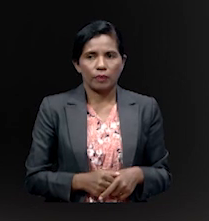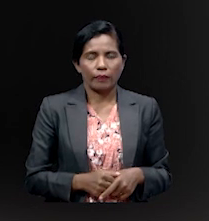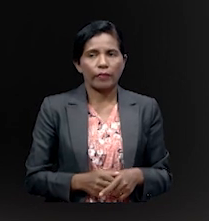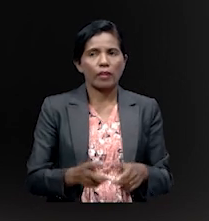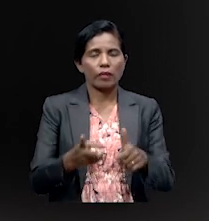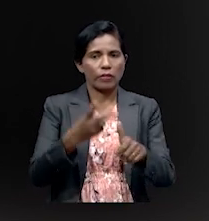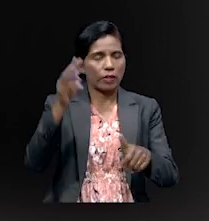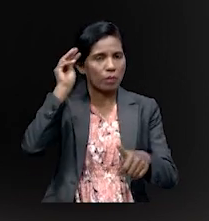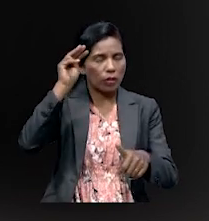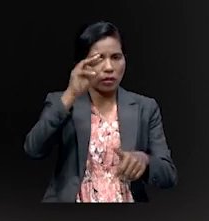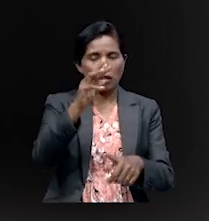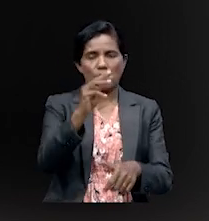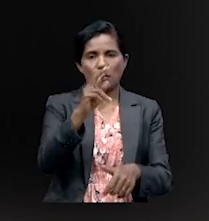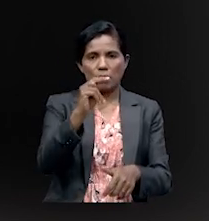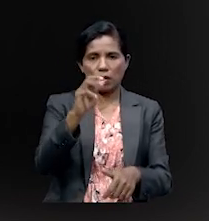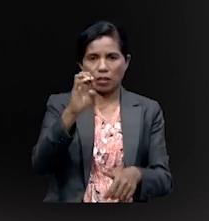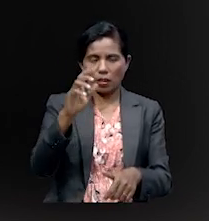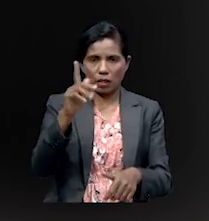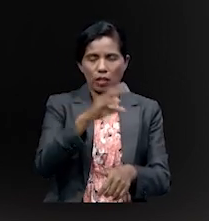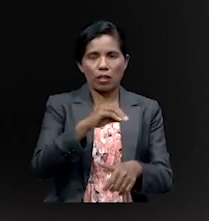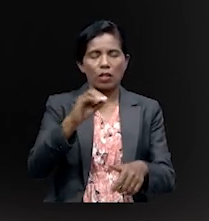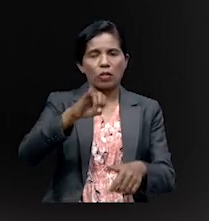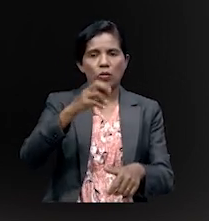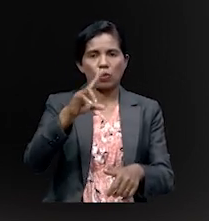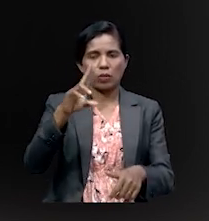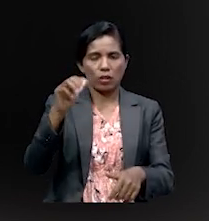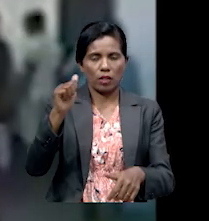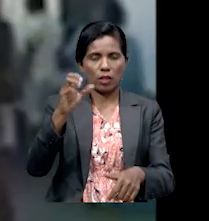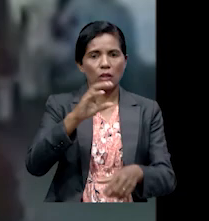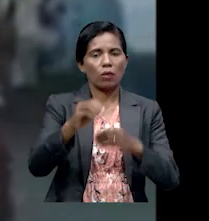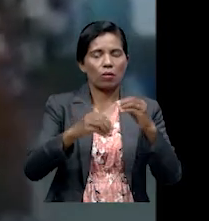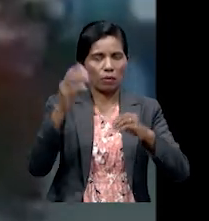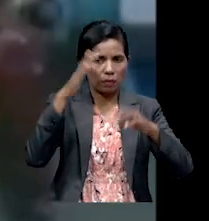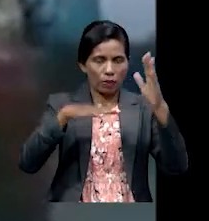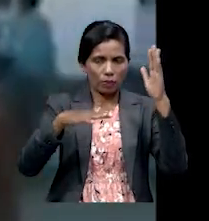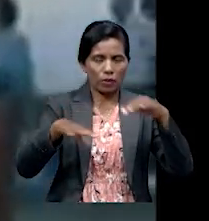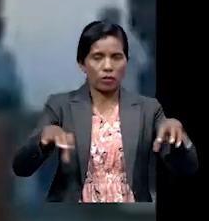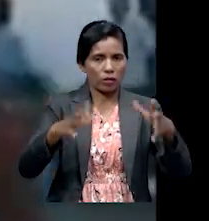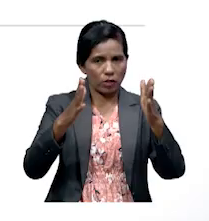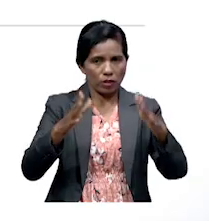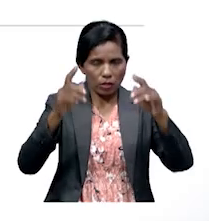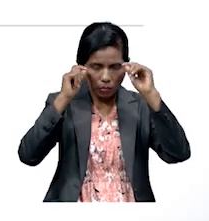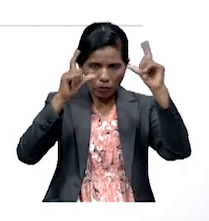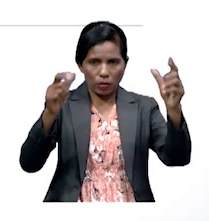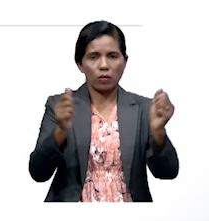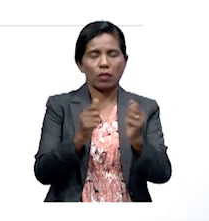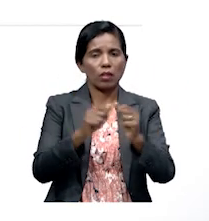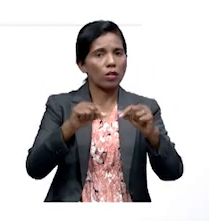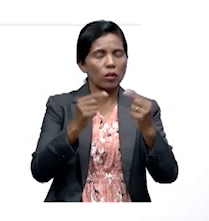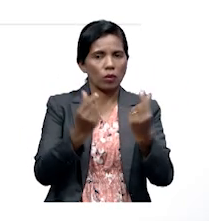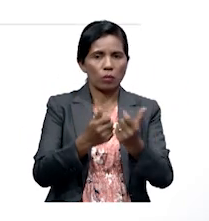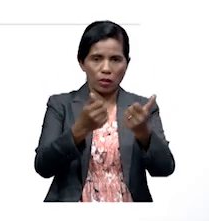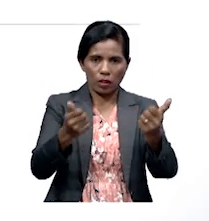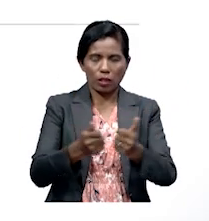Vice-ministro de Negócios Estrangeiros na Cooperação, Gileão da Silva Hateten, relaciona o problema trabalhador timoruano no famoso grupo Artes